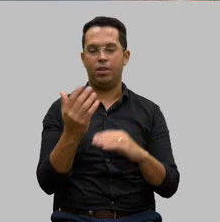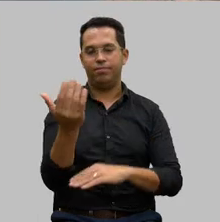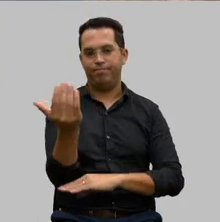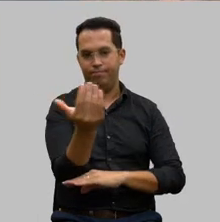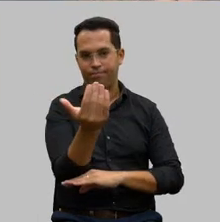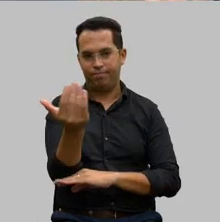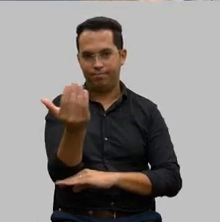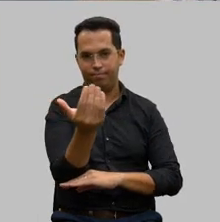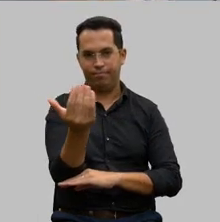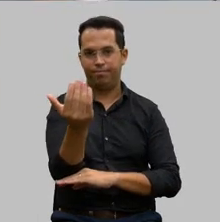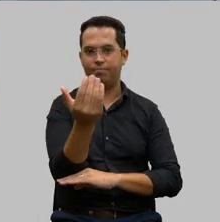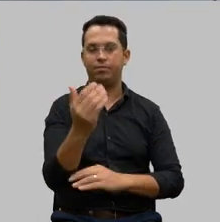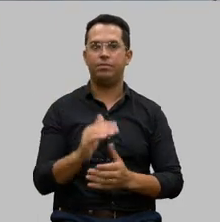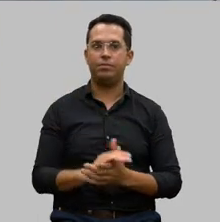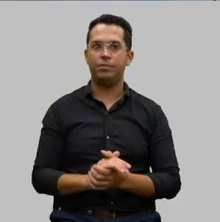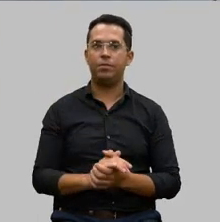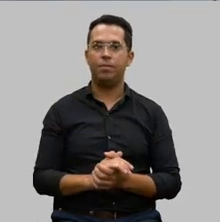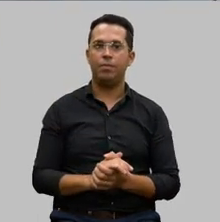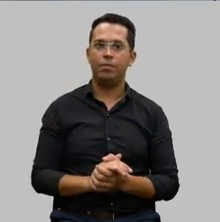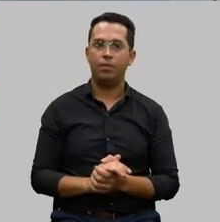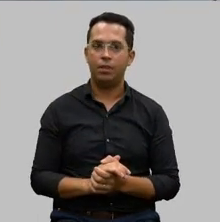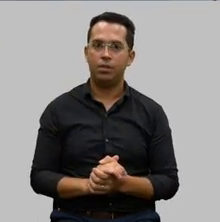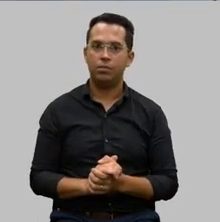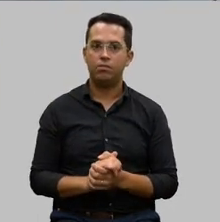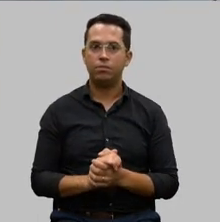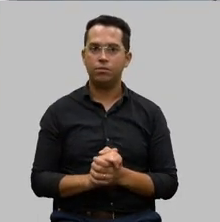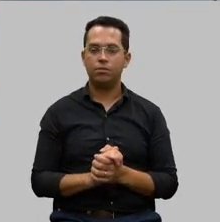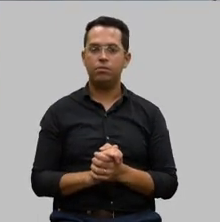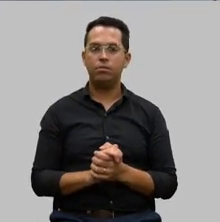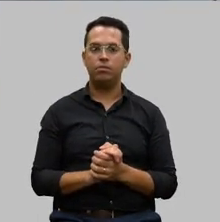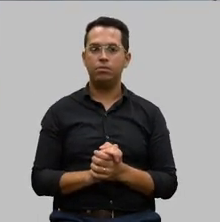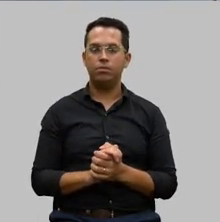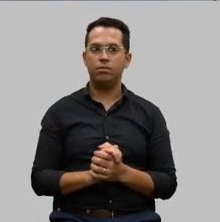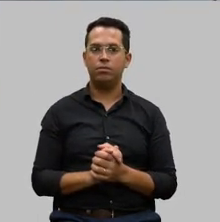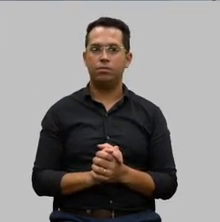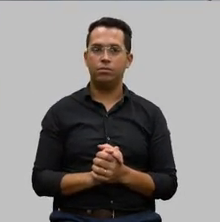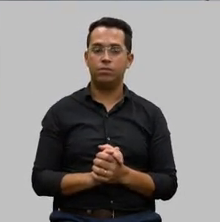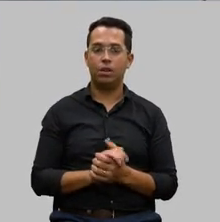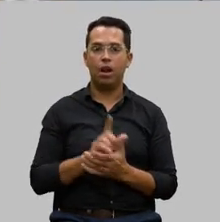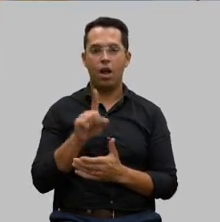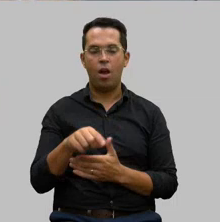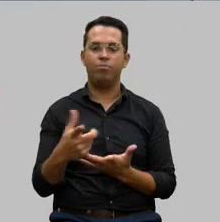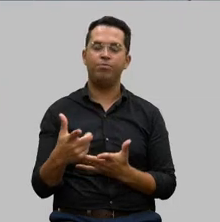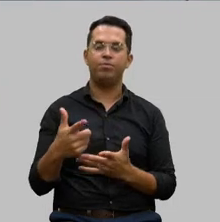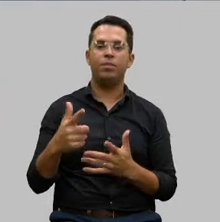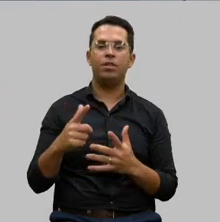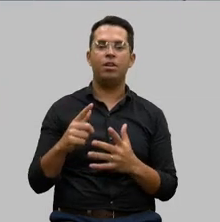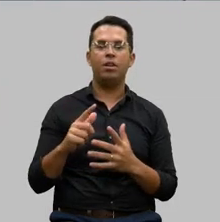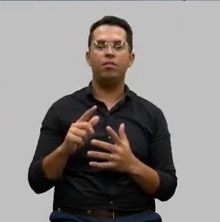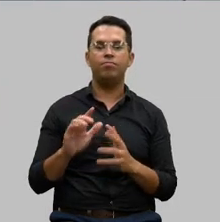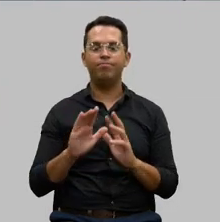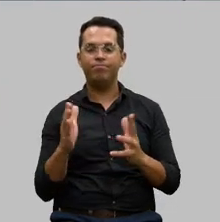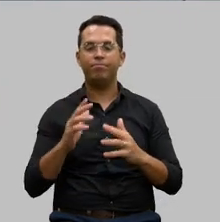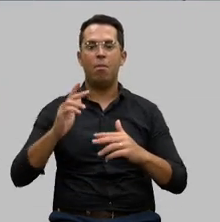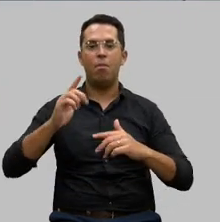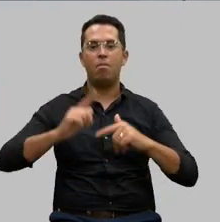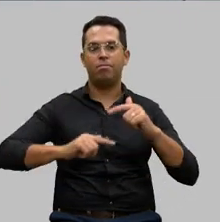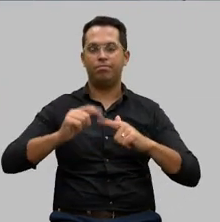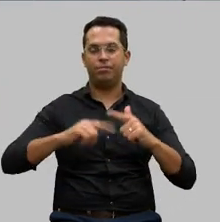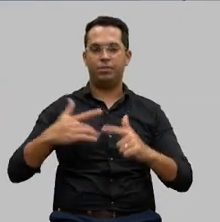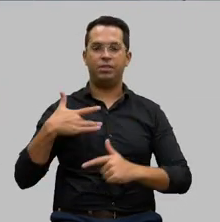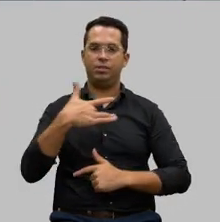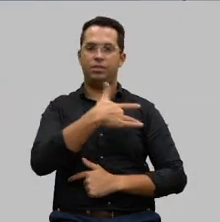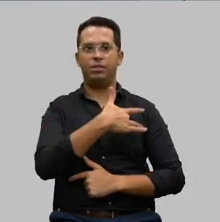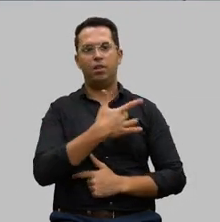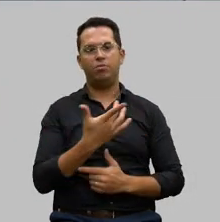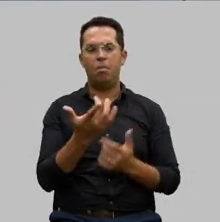fazer uma audiência sobre isso mas por a questão dos cumuladores é uma questão de saúde né Ela vem muito do abandono né eu quando eu